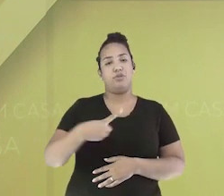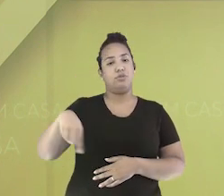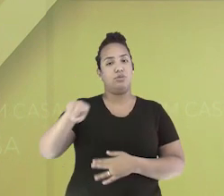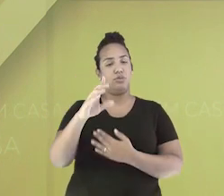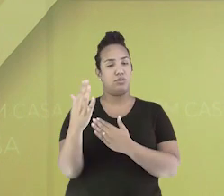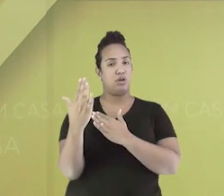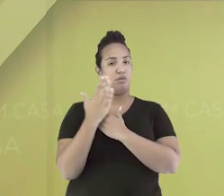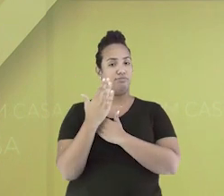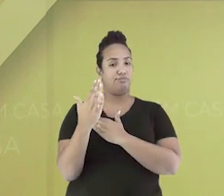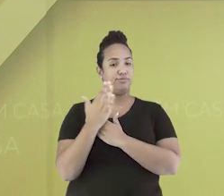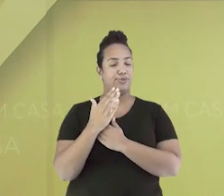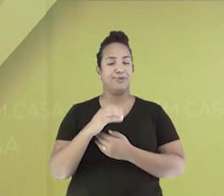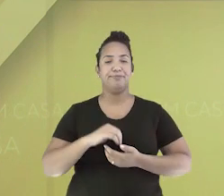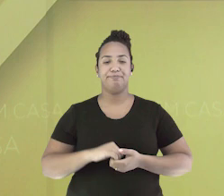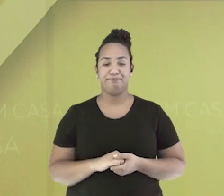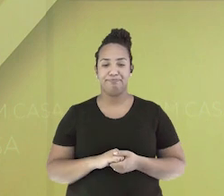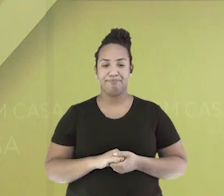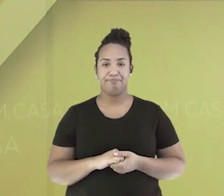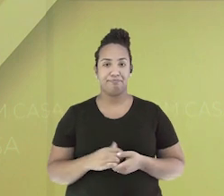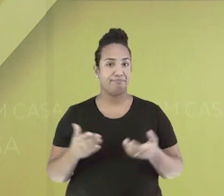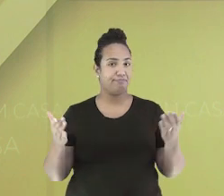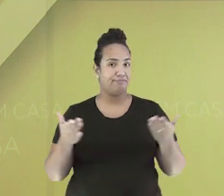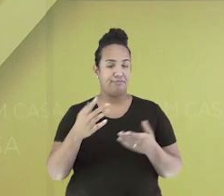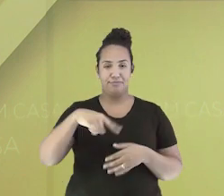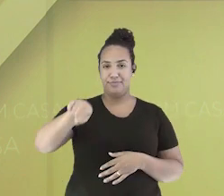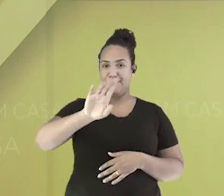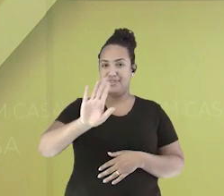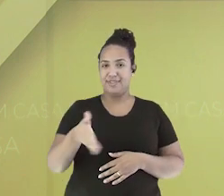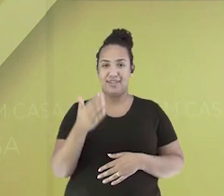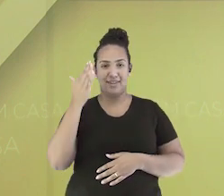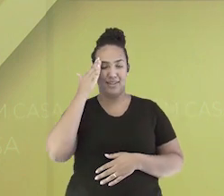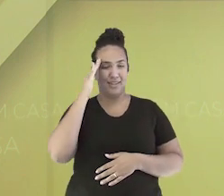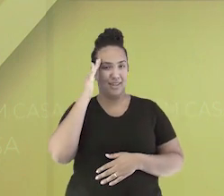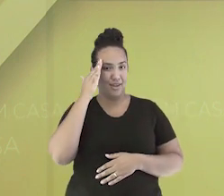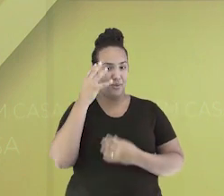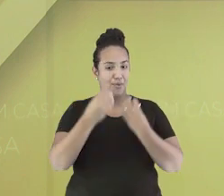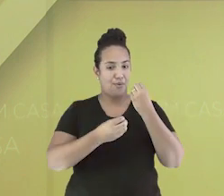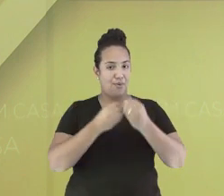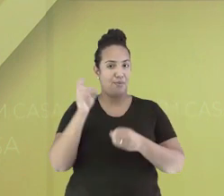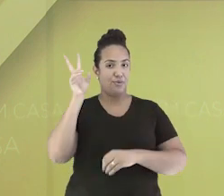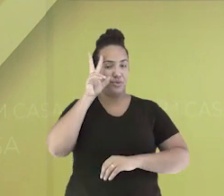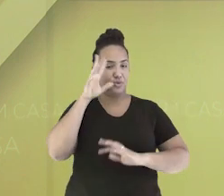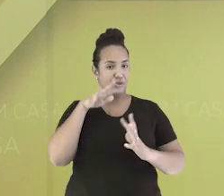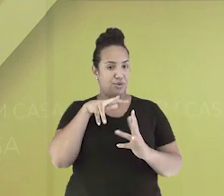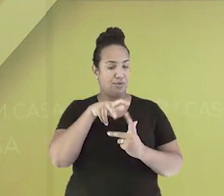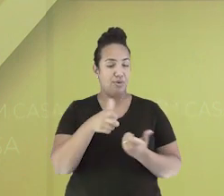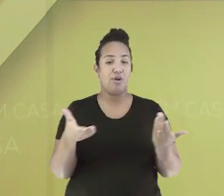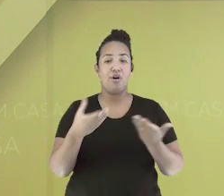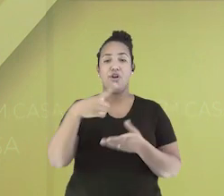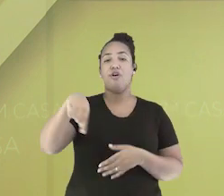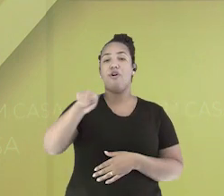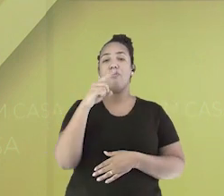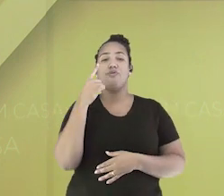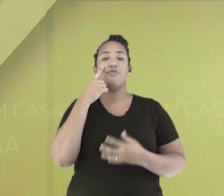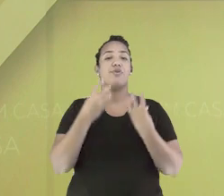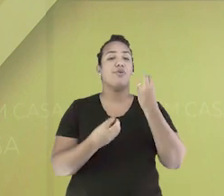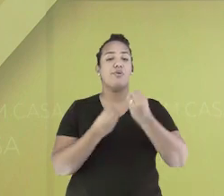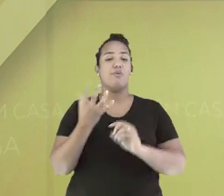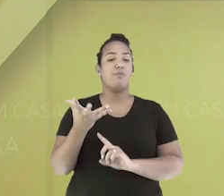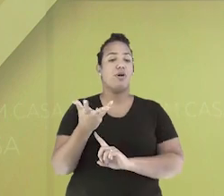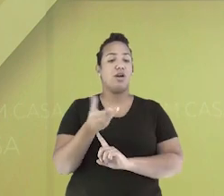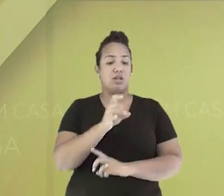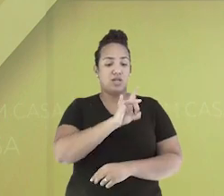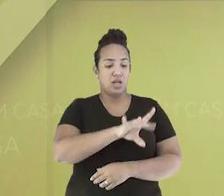auxiliem. Agora que já fizemos o apanhado nas eras da história da humanidade, vamos ver como a arte era encarada em cada um